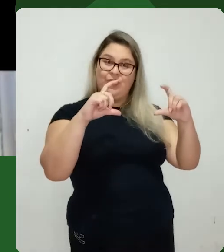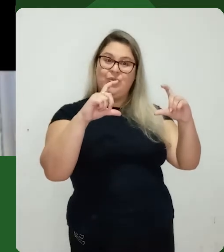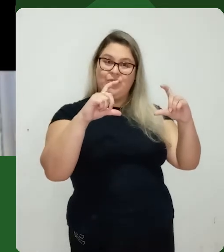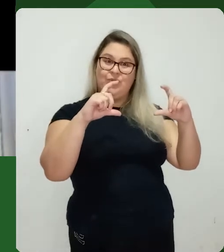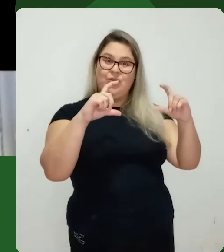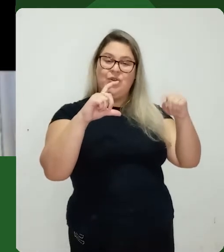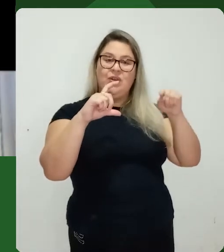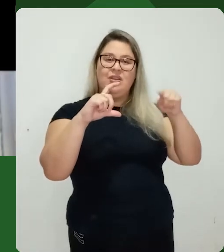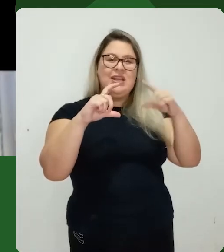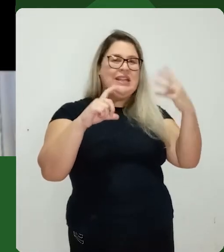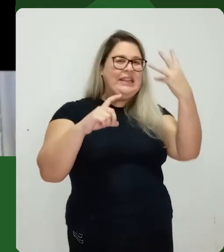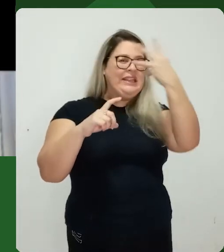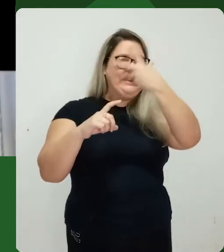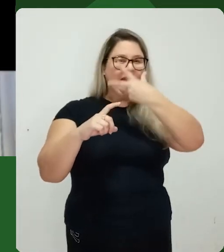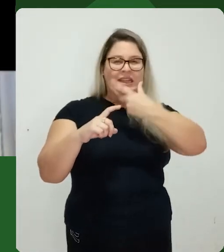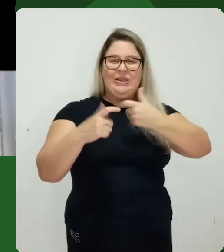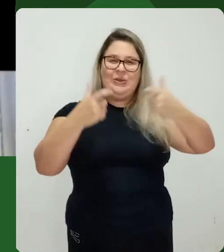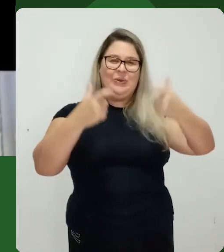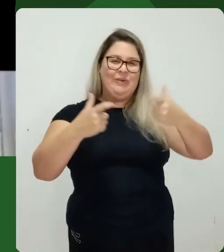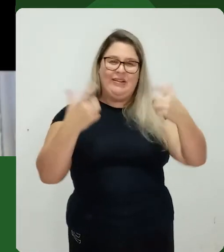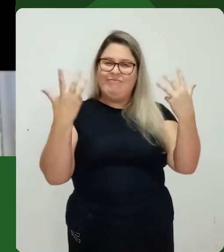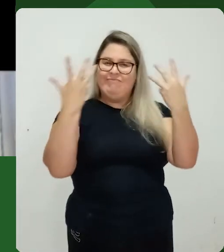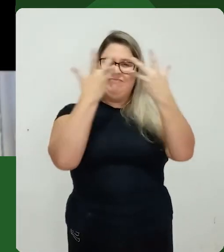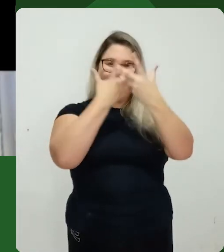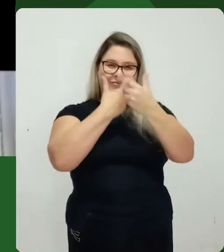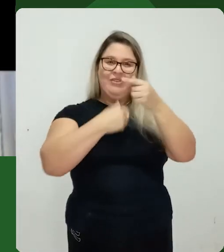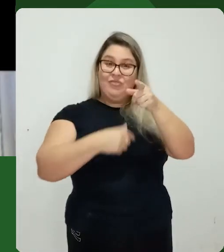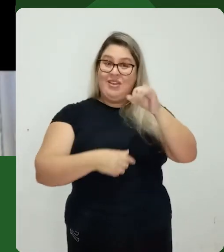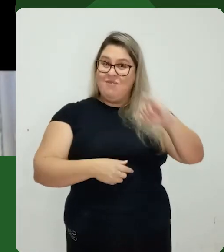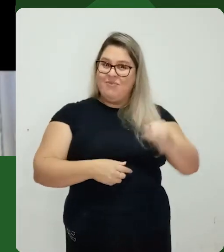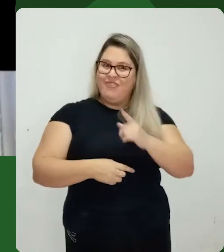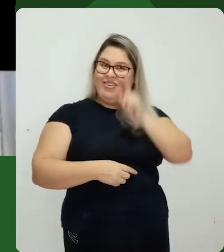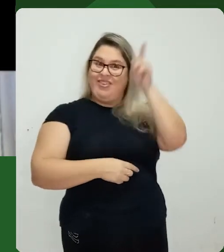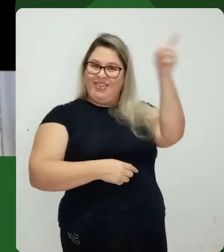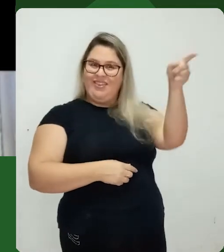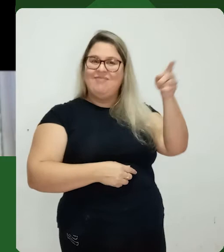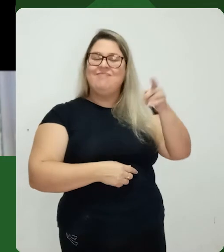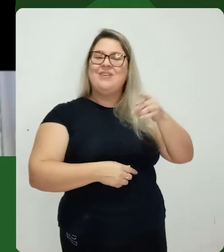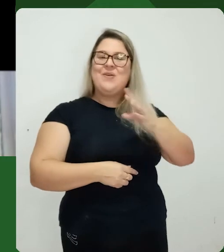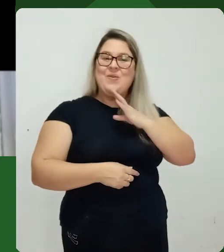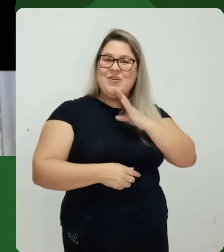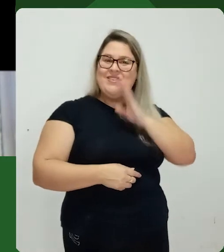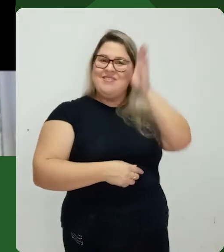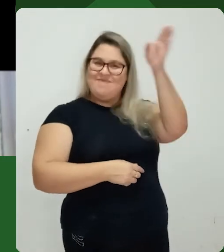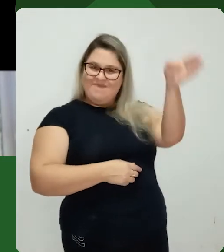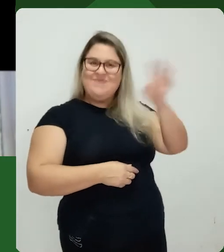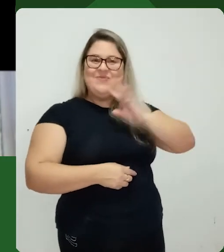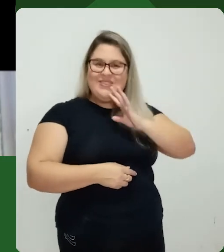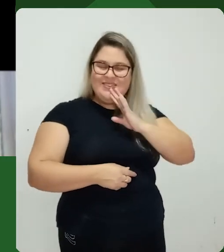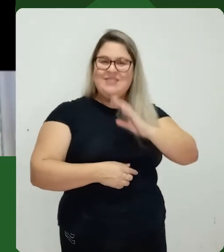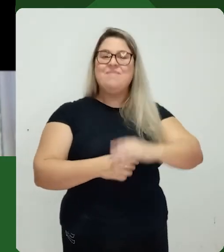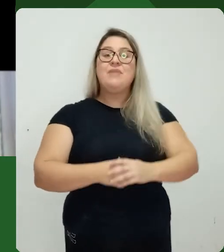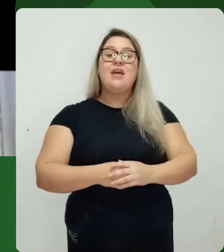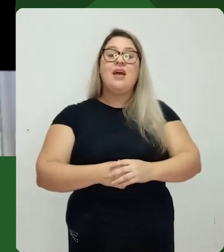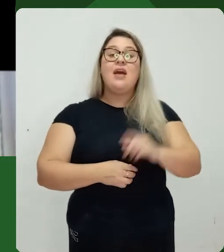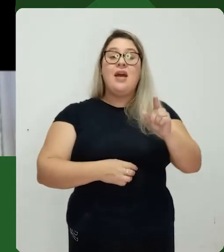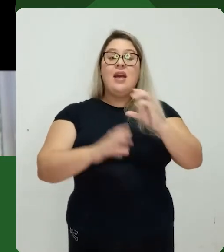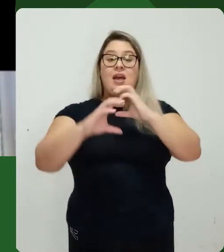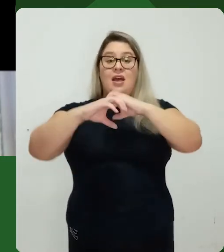ver o exemplo. Essa foto aqui, lá na Patagônia, lugar lindo, lindo, lindo. Quem puder ir algum dia na vida,